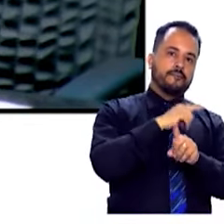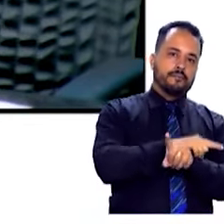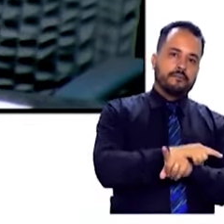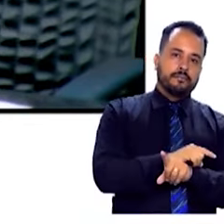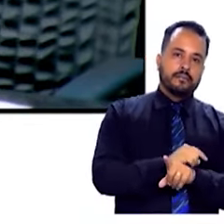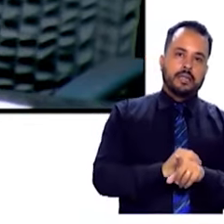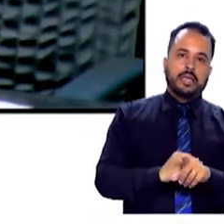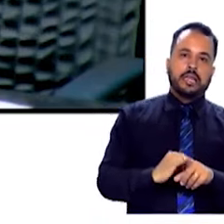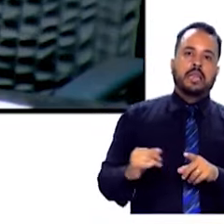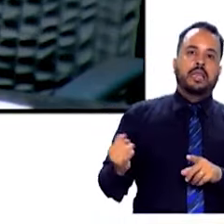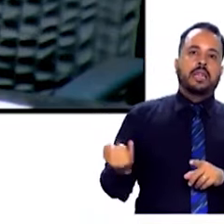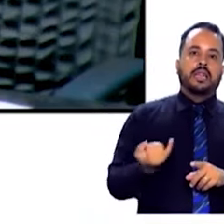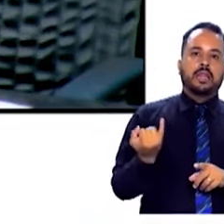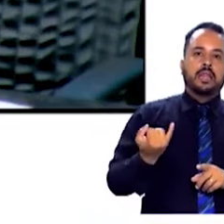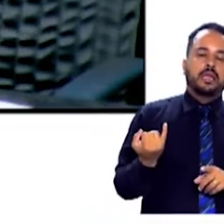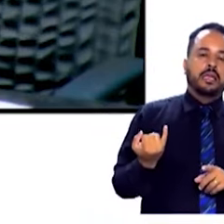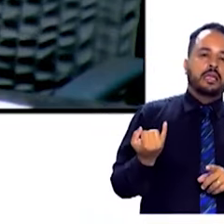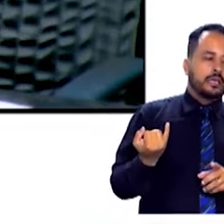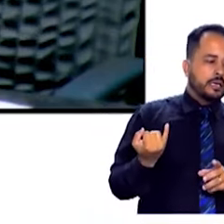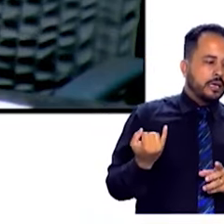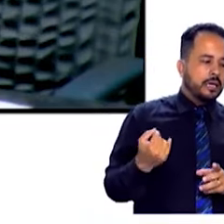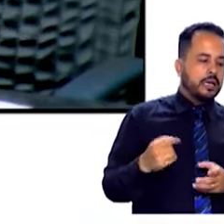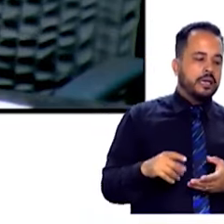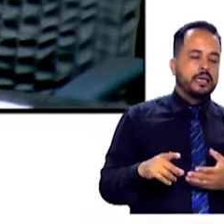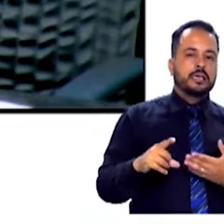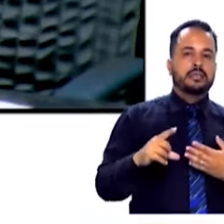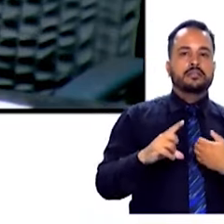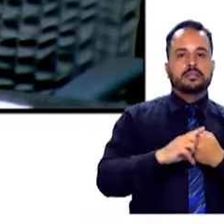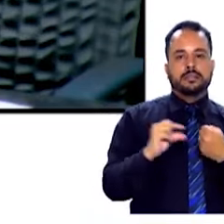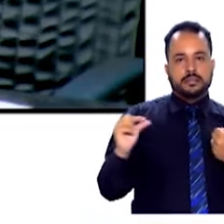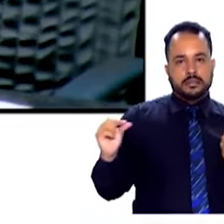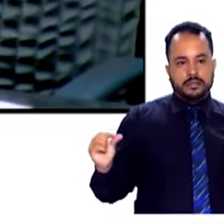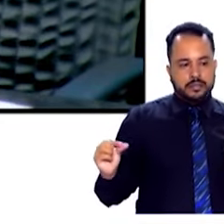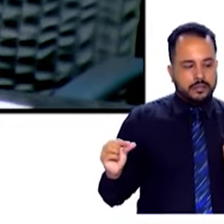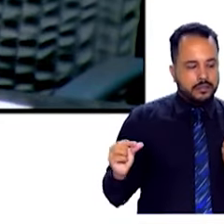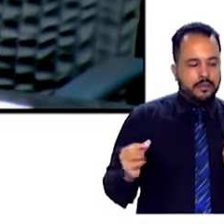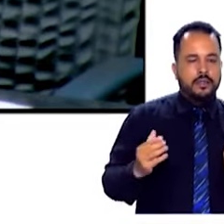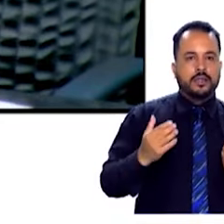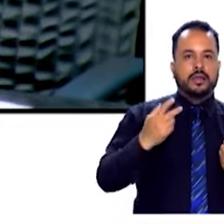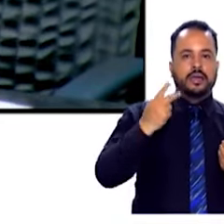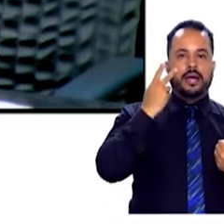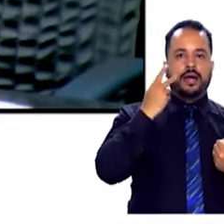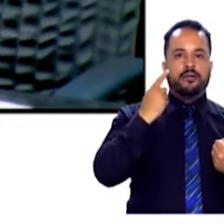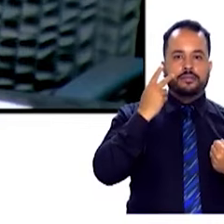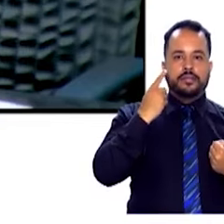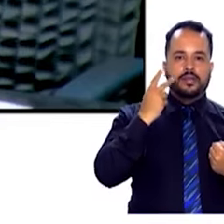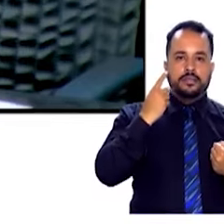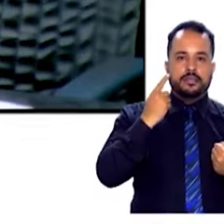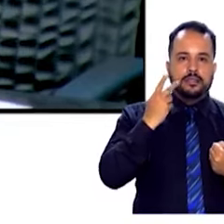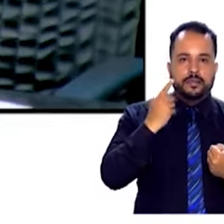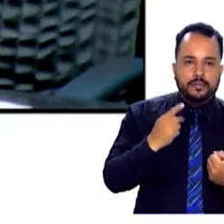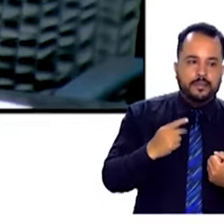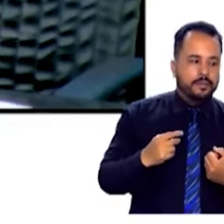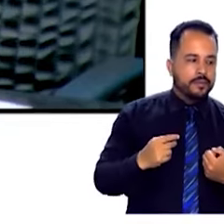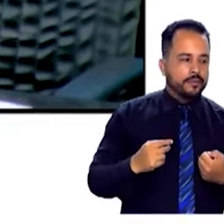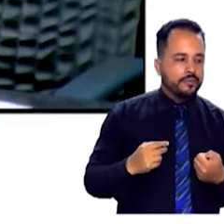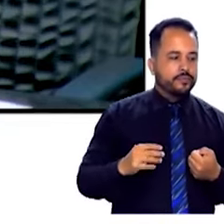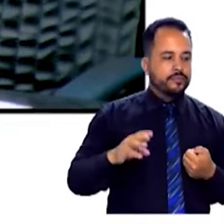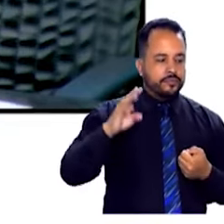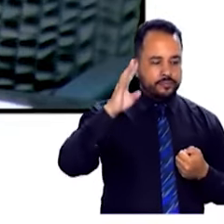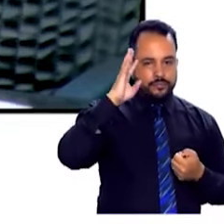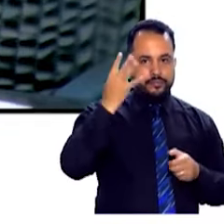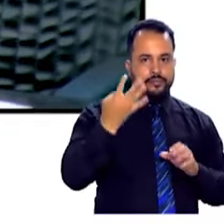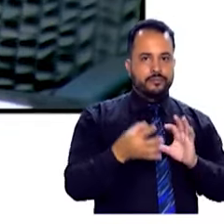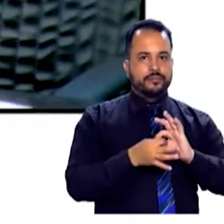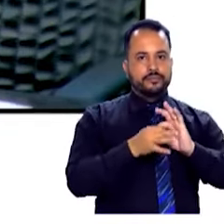abertas bastante flexíveis e com uma discricionariedade explícita prevista na lei e com dispensa de motivação também explícita a partir